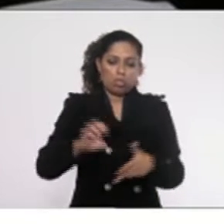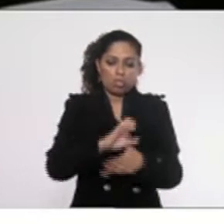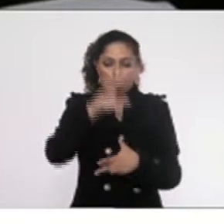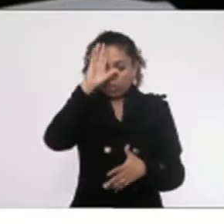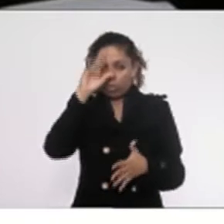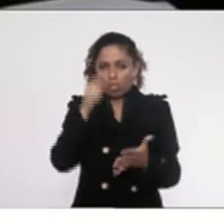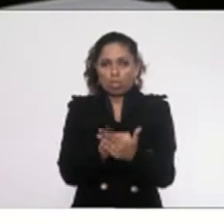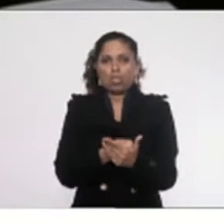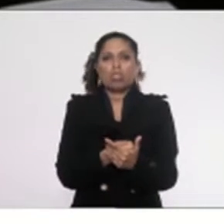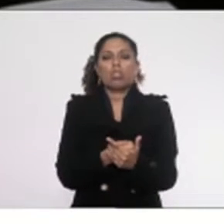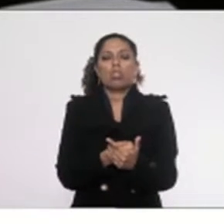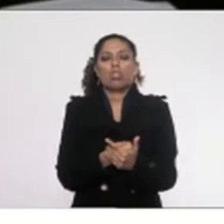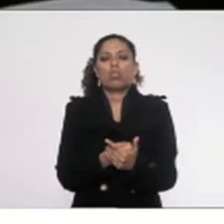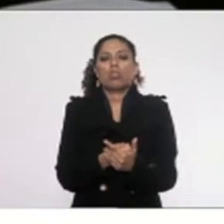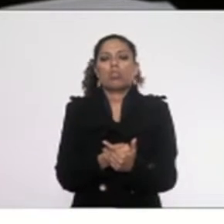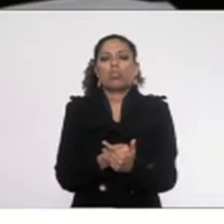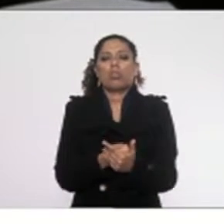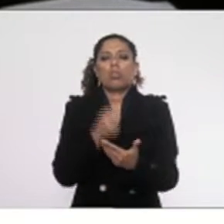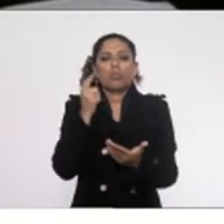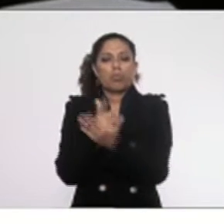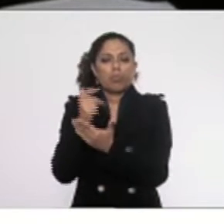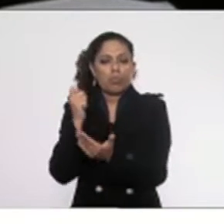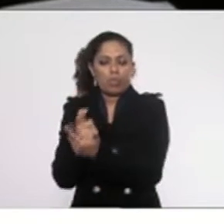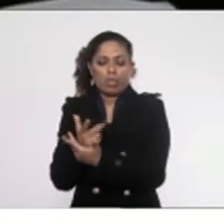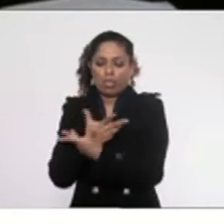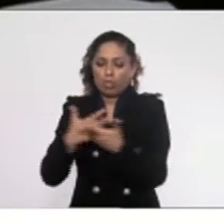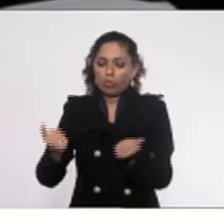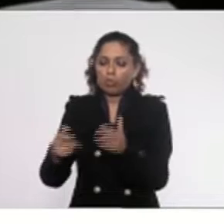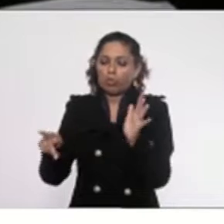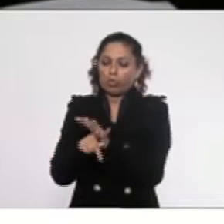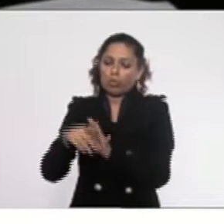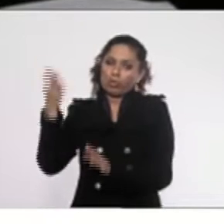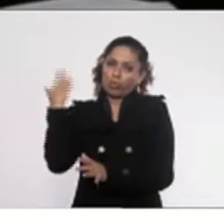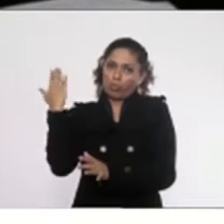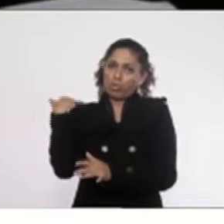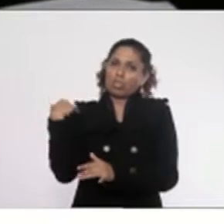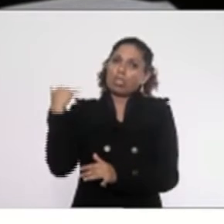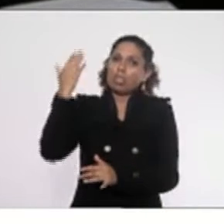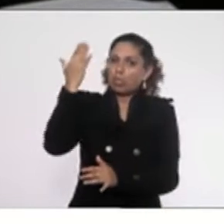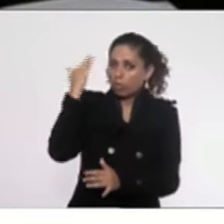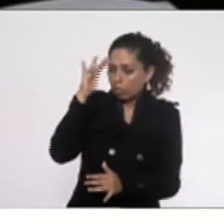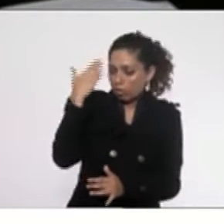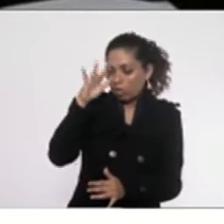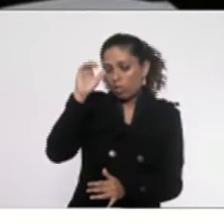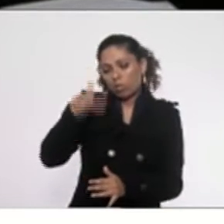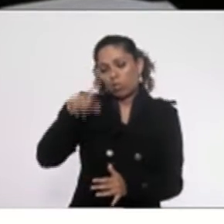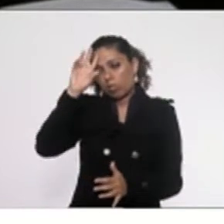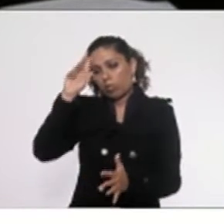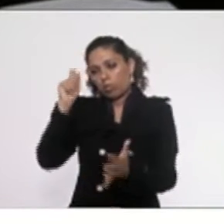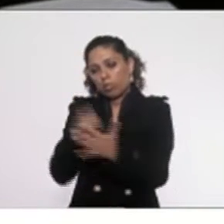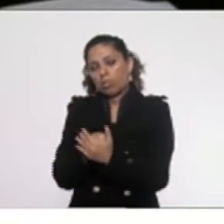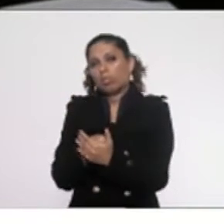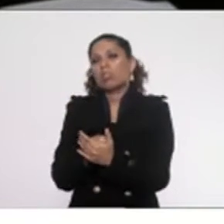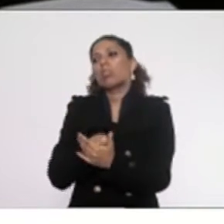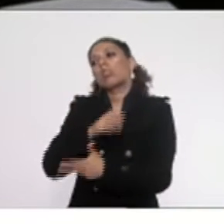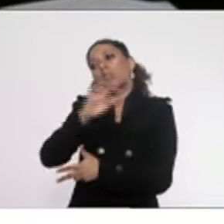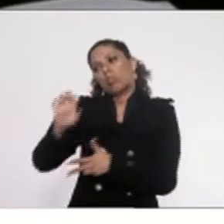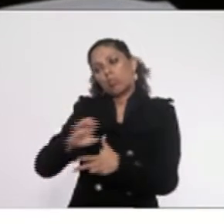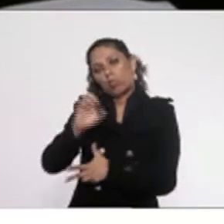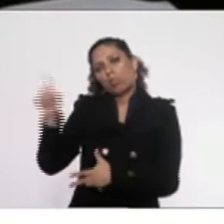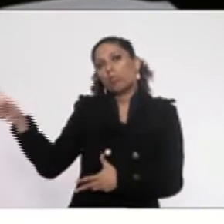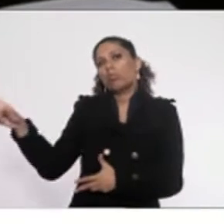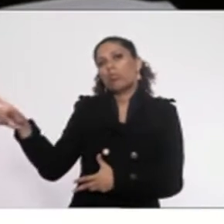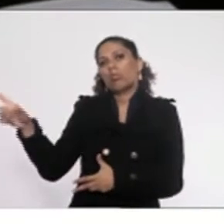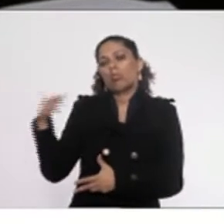decidir saldar ou não esse passivo, eu entendo que é até uma decisão própria do Poder